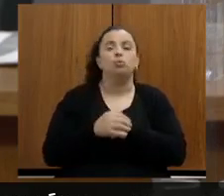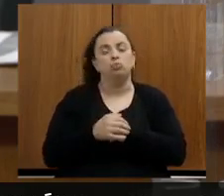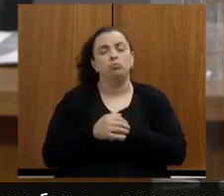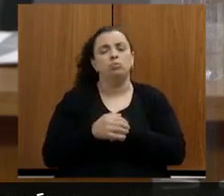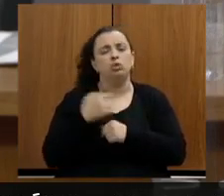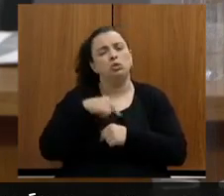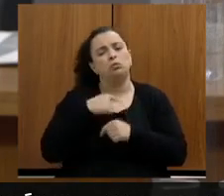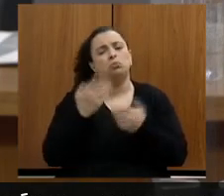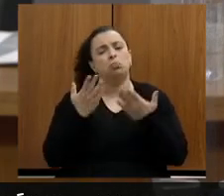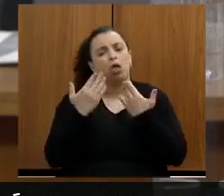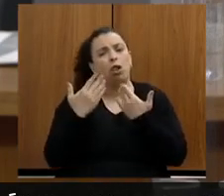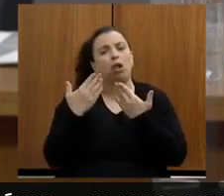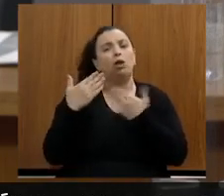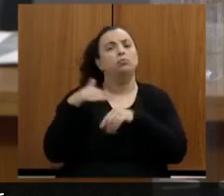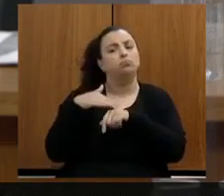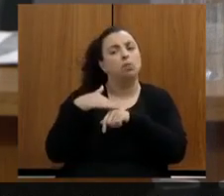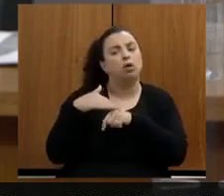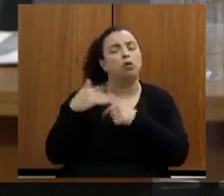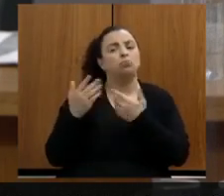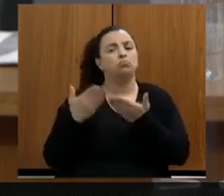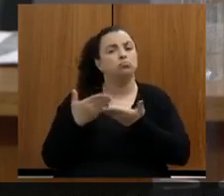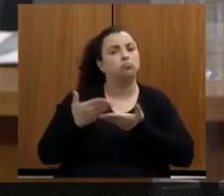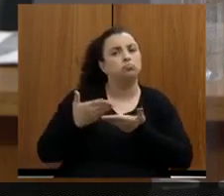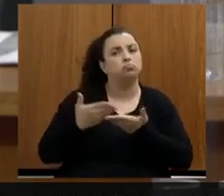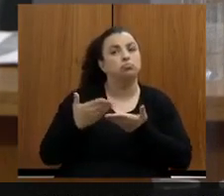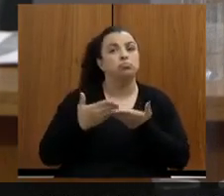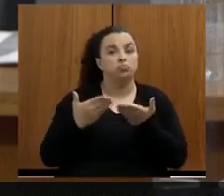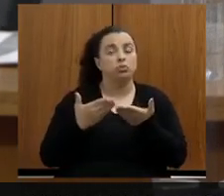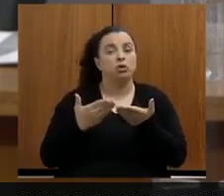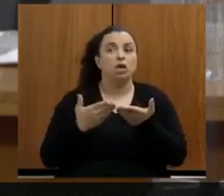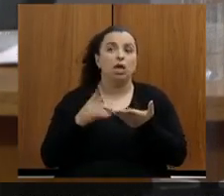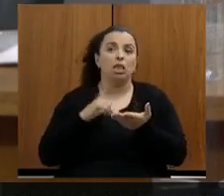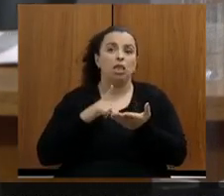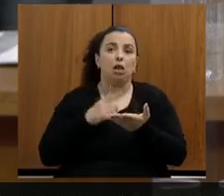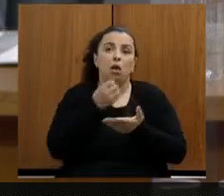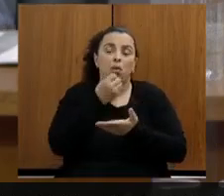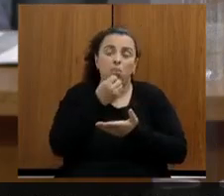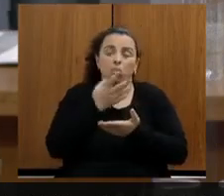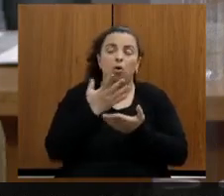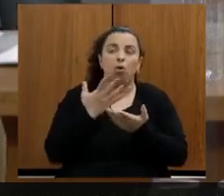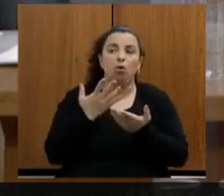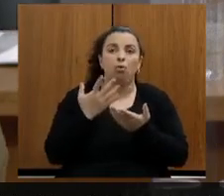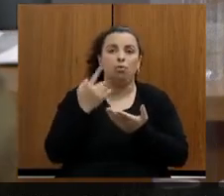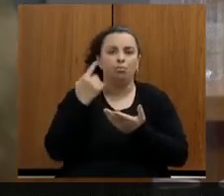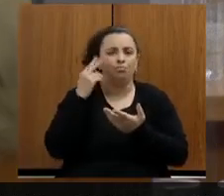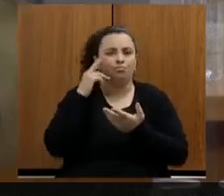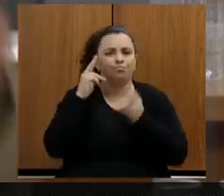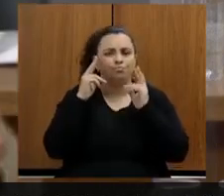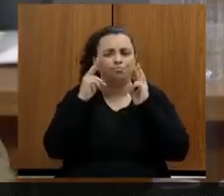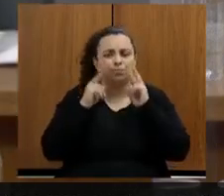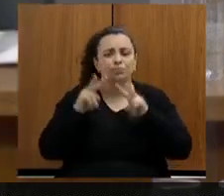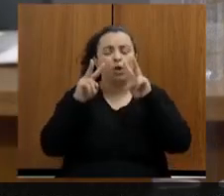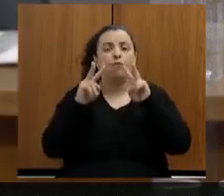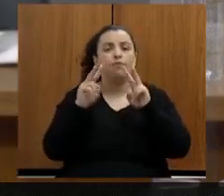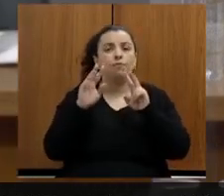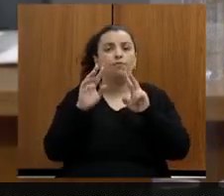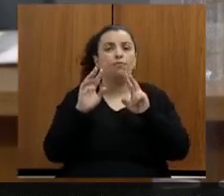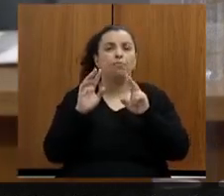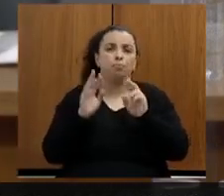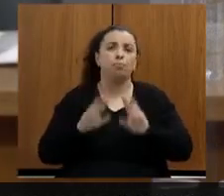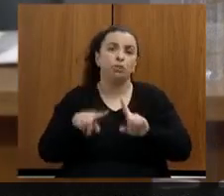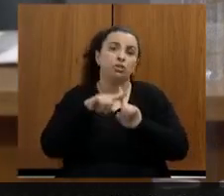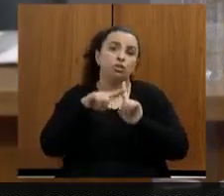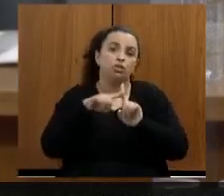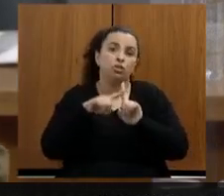e temos achado uma uma boa receptividade nesse sentido de fazer de forma programada com